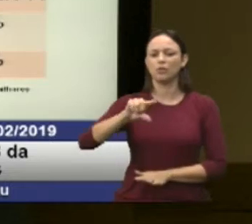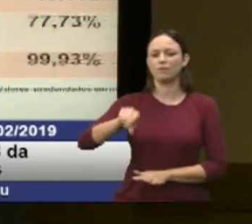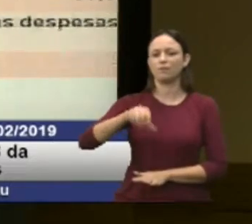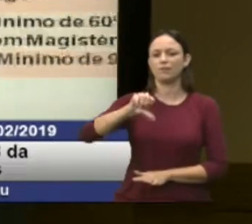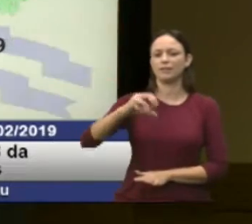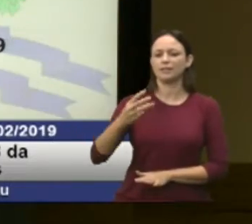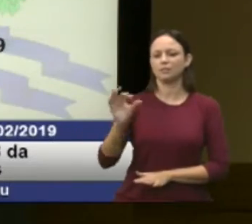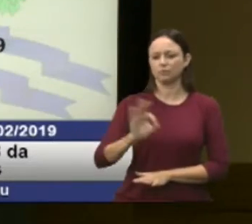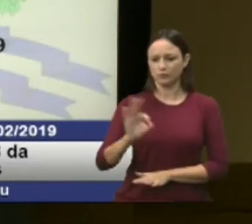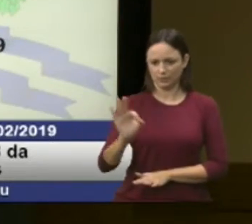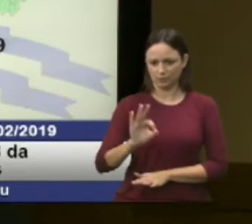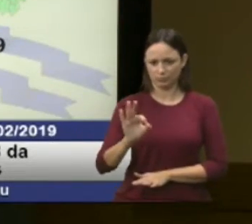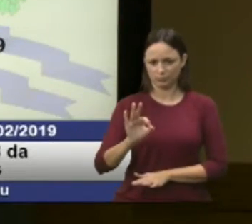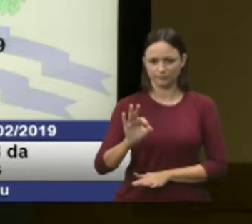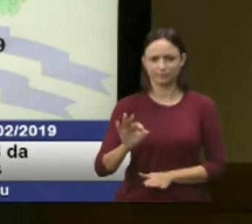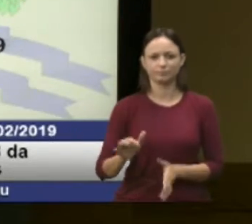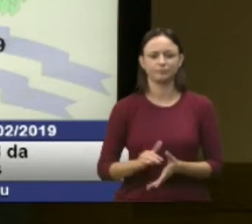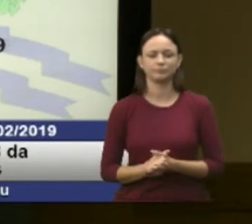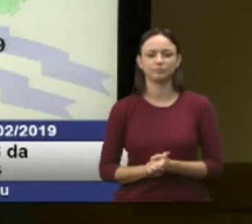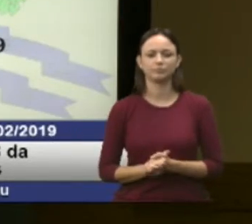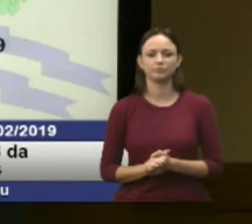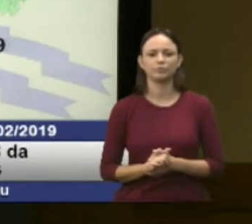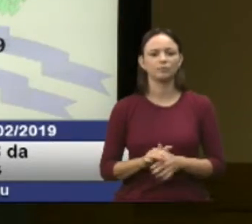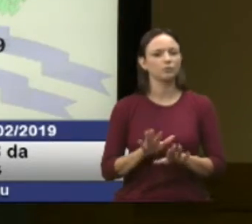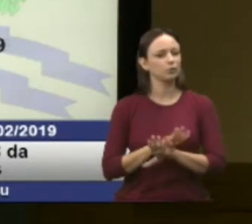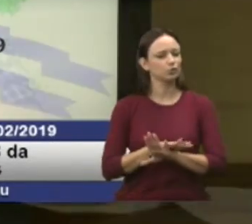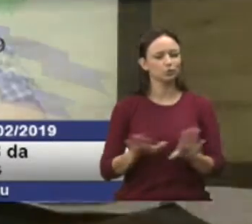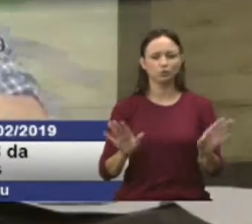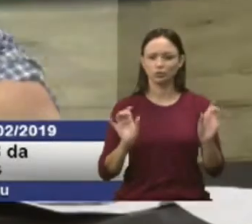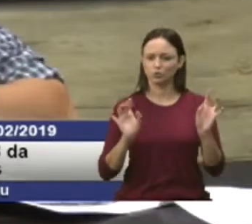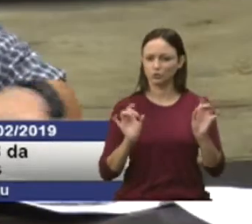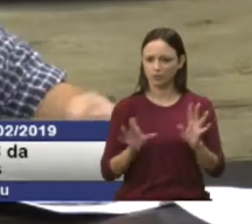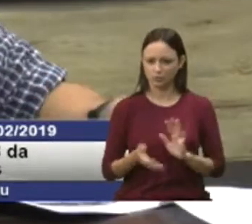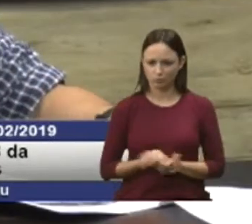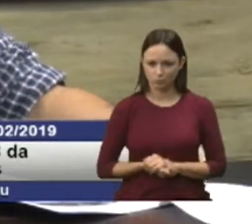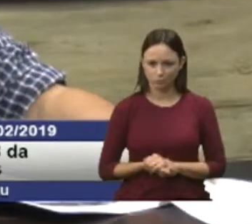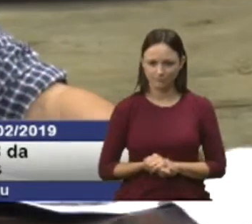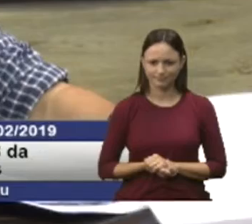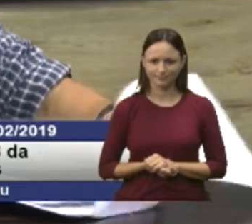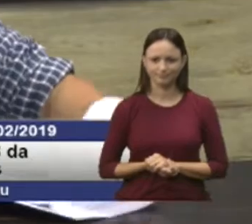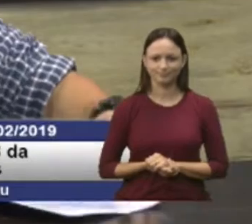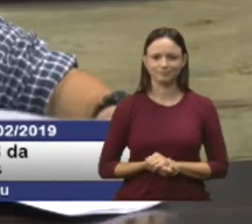99,93%. E é só isso, senhores.